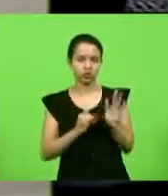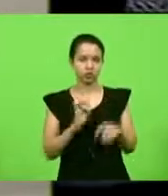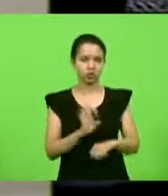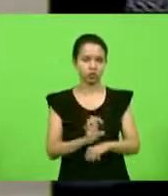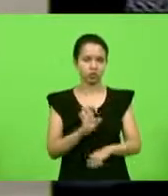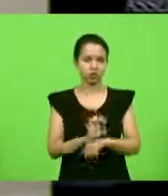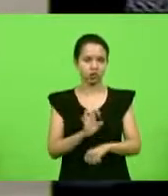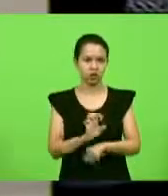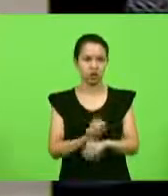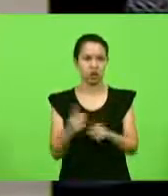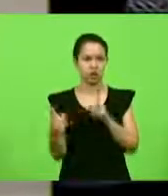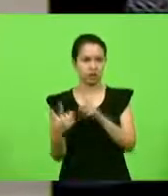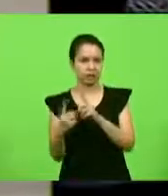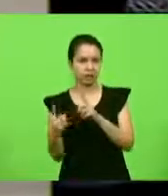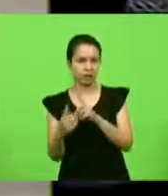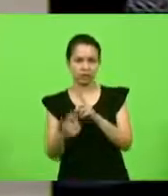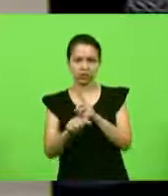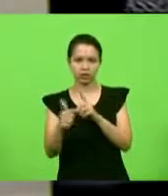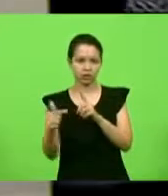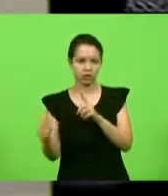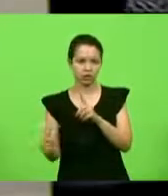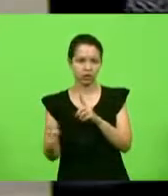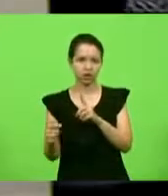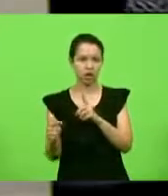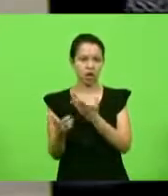atendendo conforme deveria essas empresas.